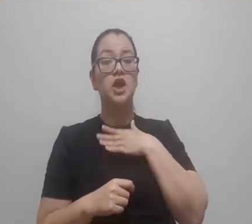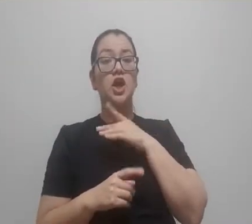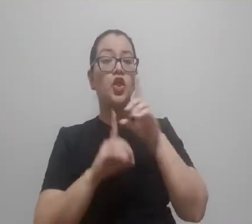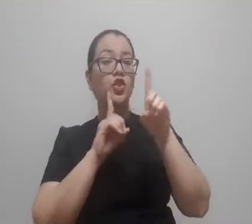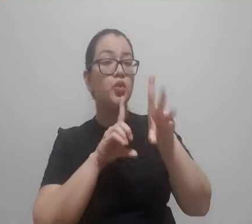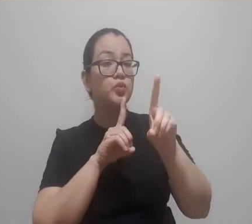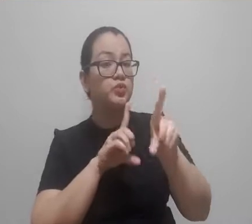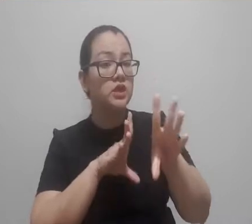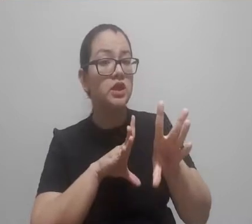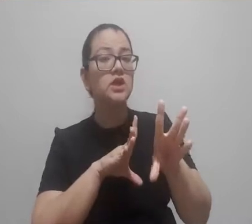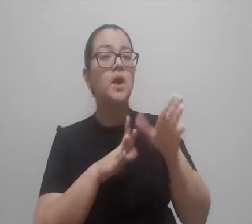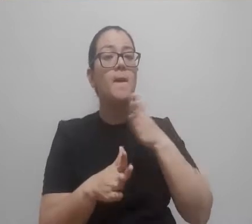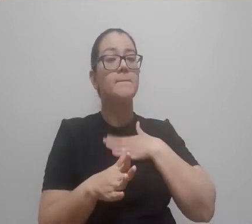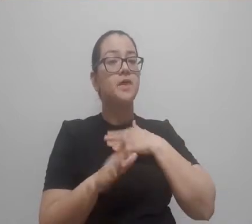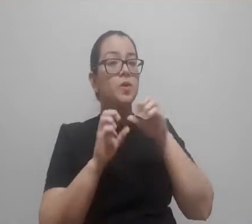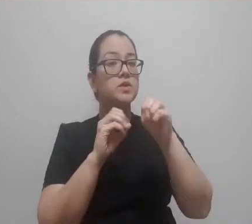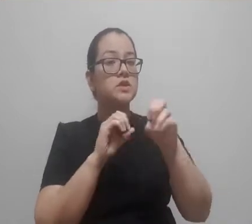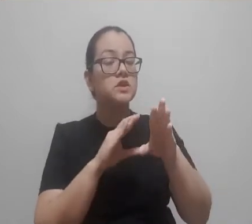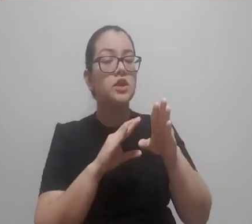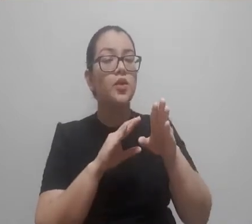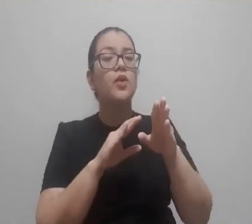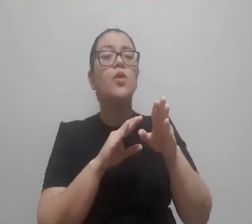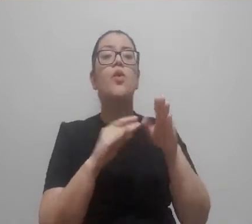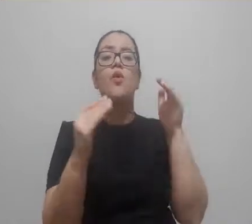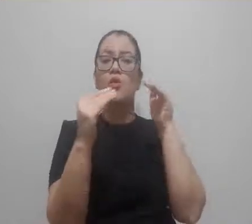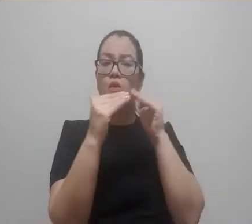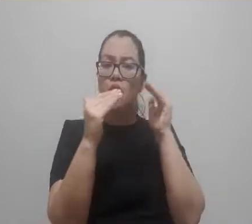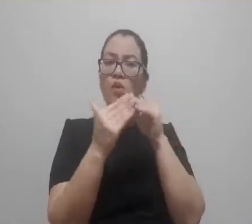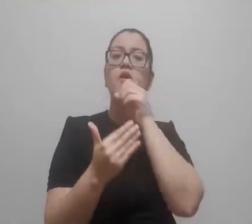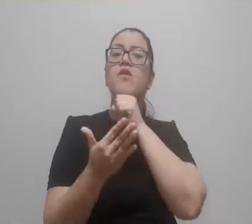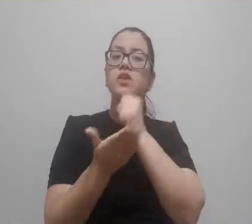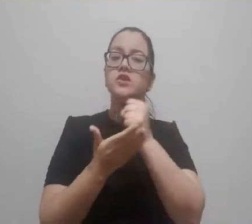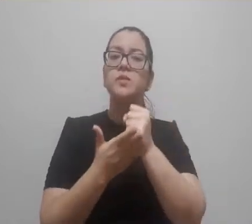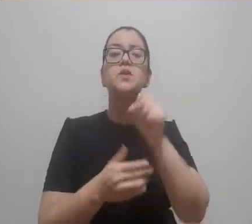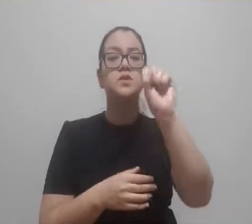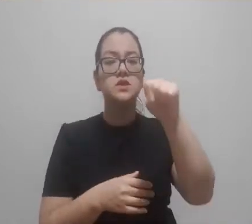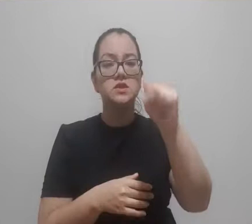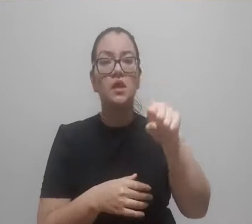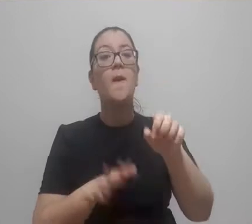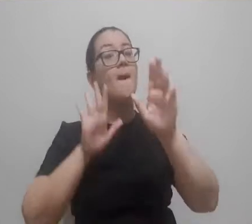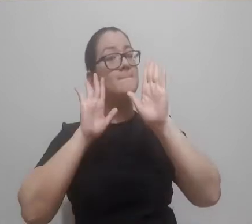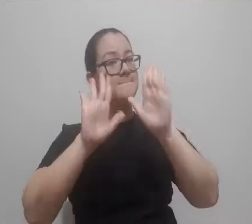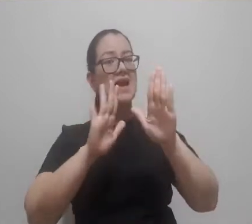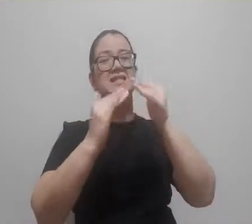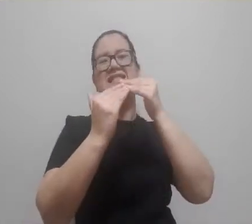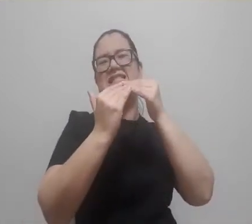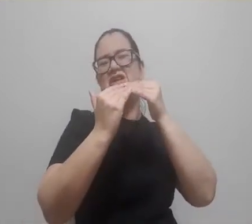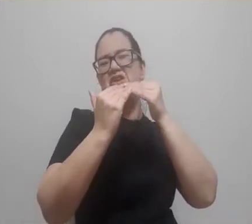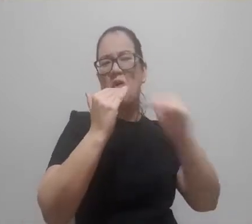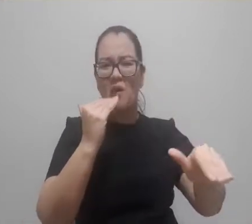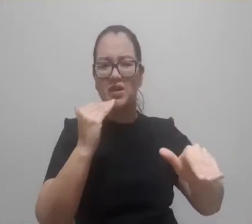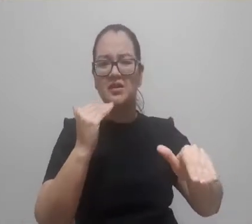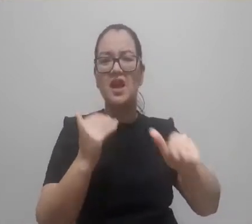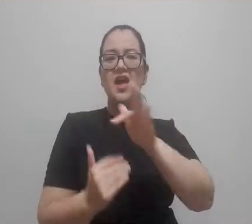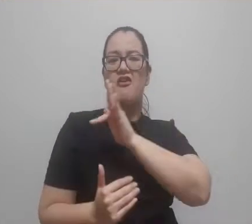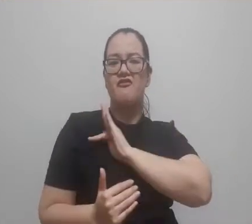se harmoniza sim com o Antigo Testamento, mas ele está em total desarmonia com os escribas e os